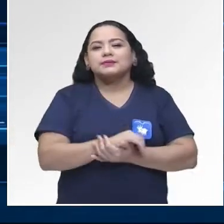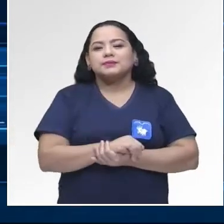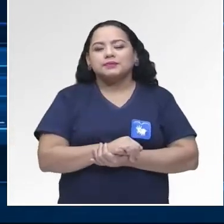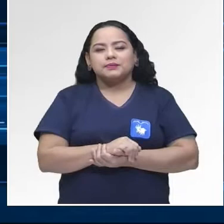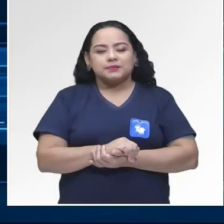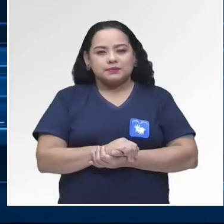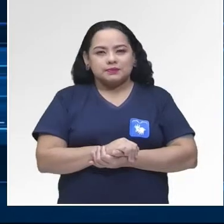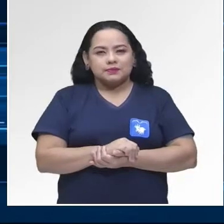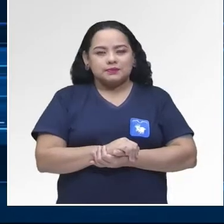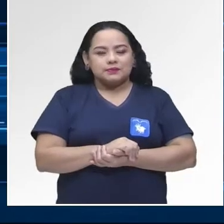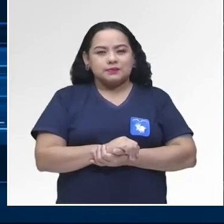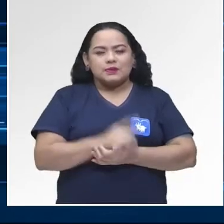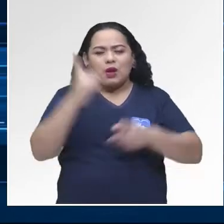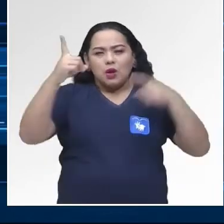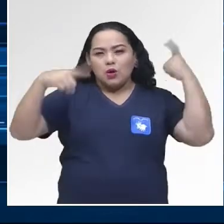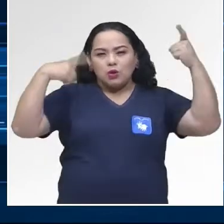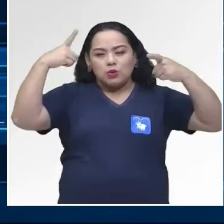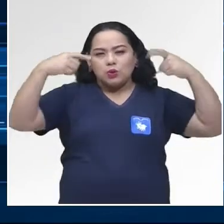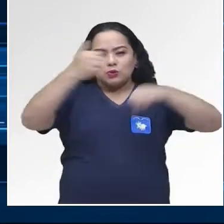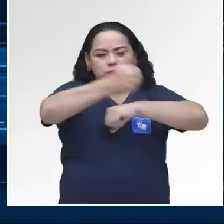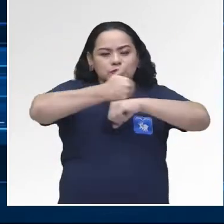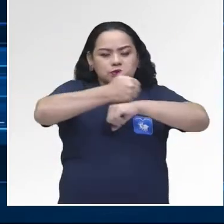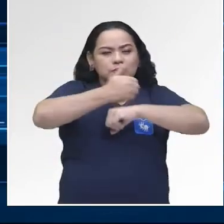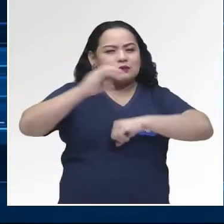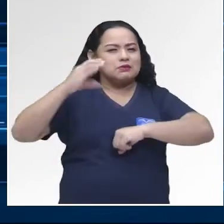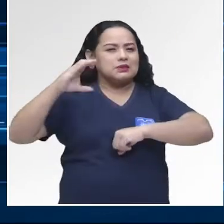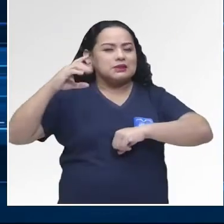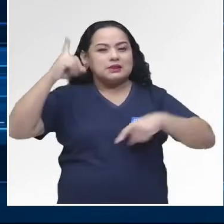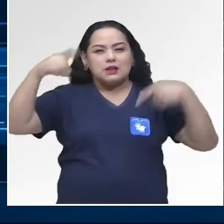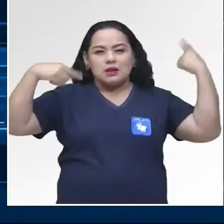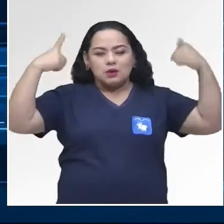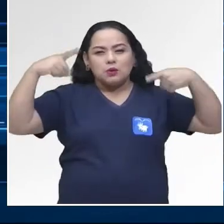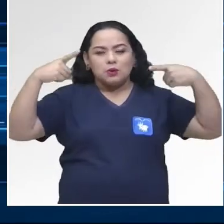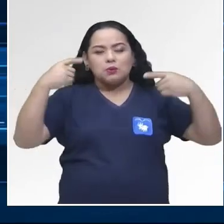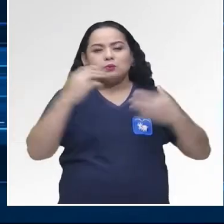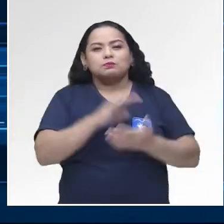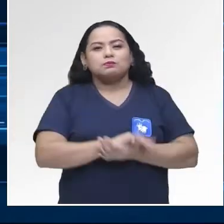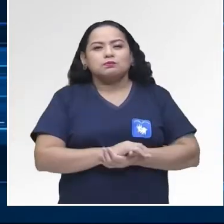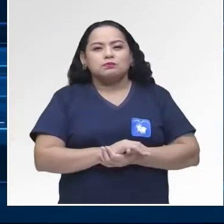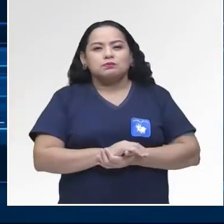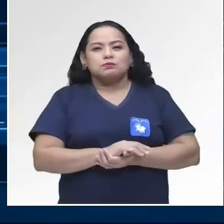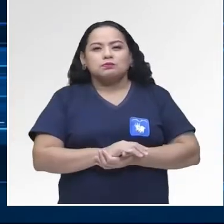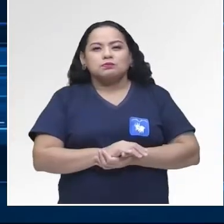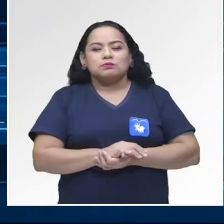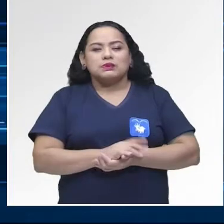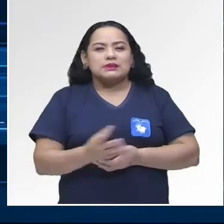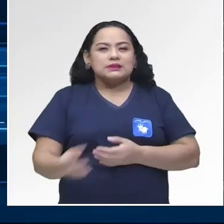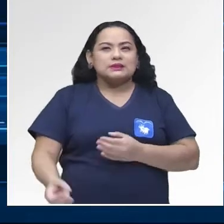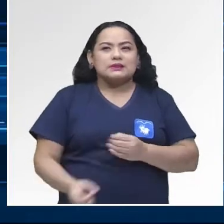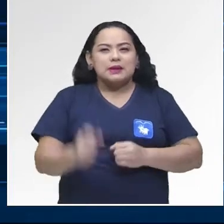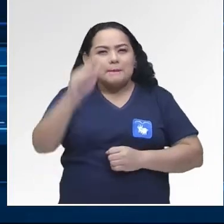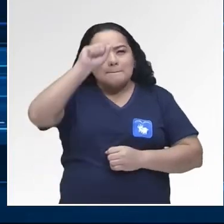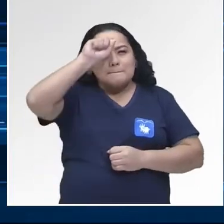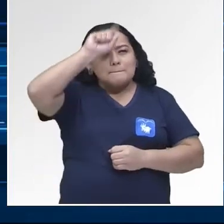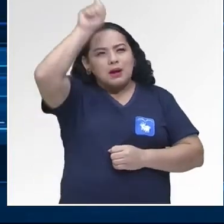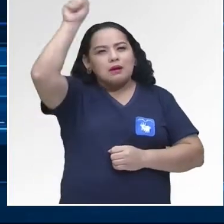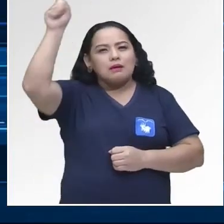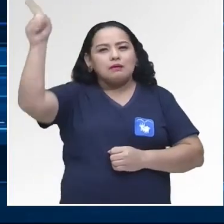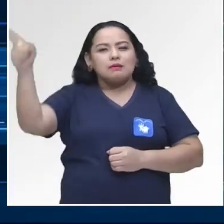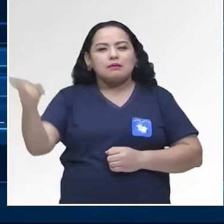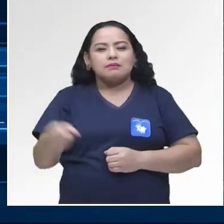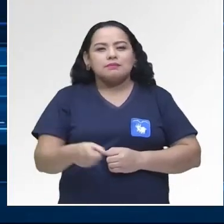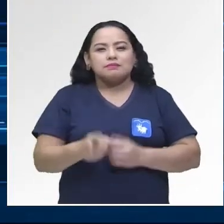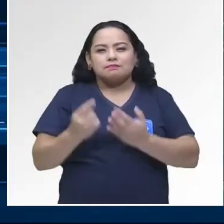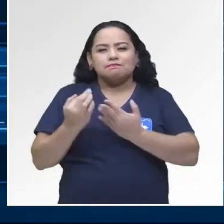são loucos, o cientista louco é um cara meio maluco que gosta de inventar as coisas, nós estamos no senso